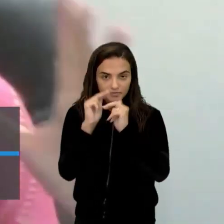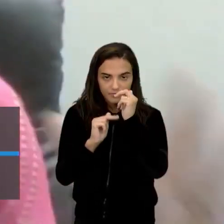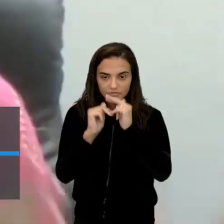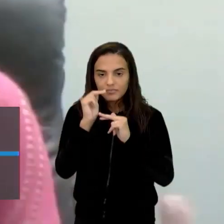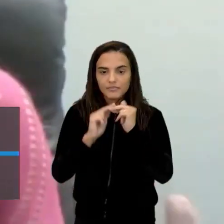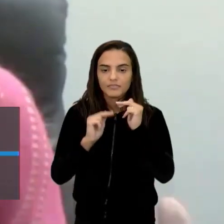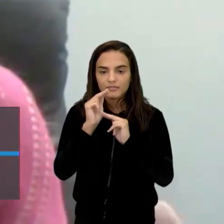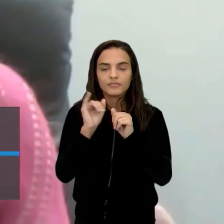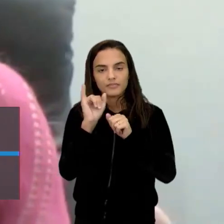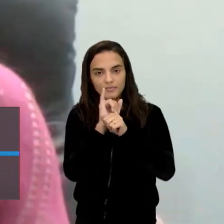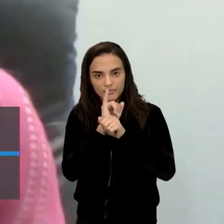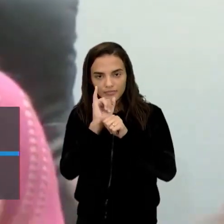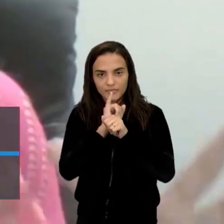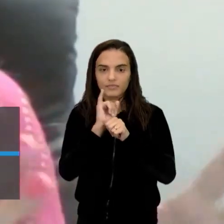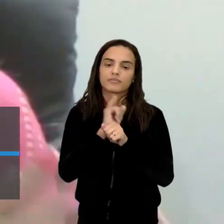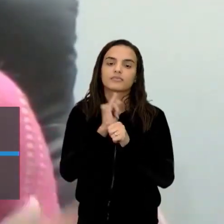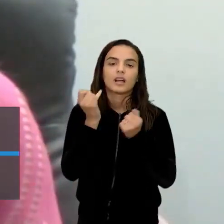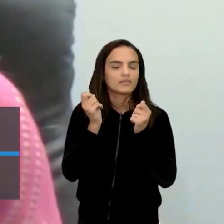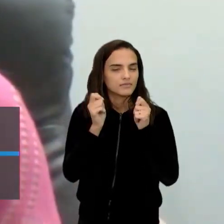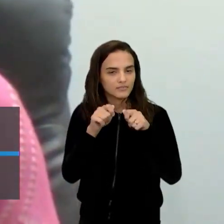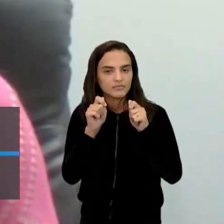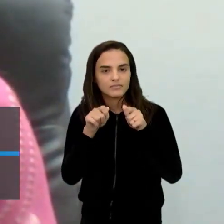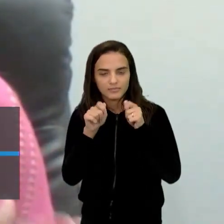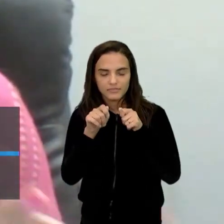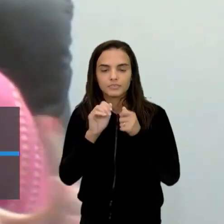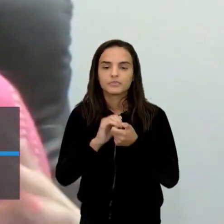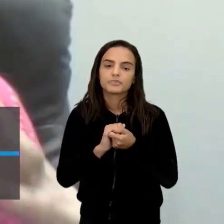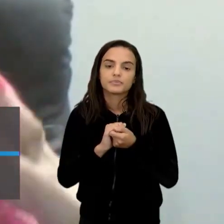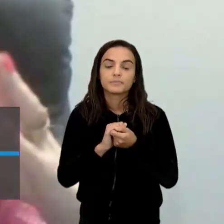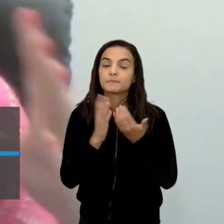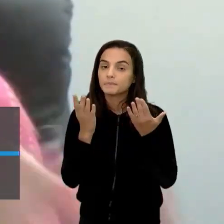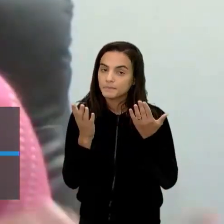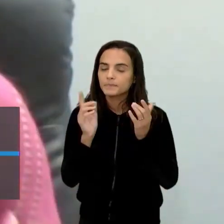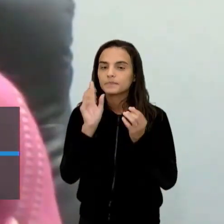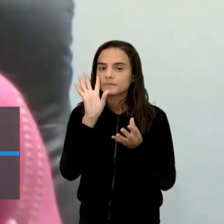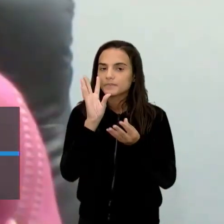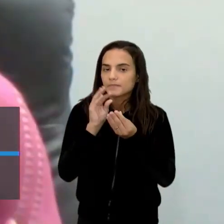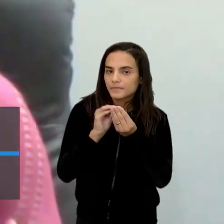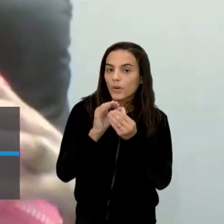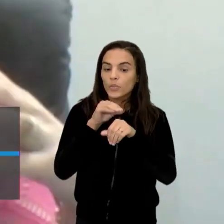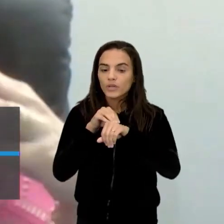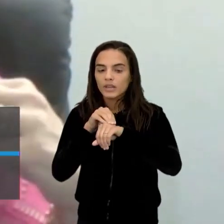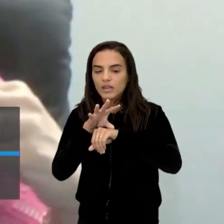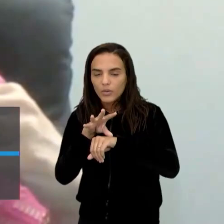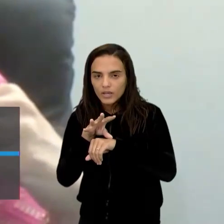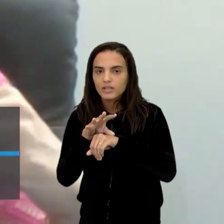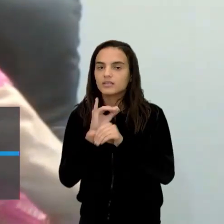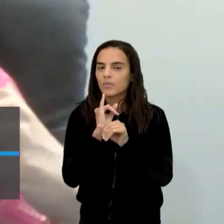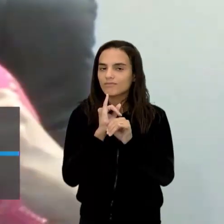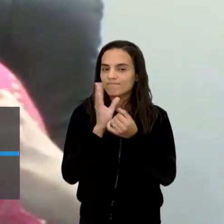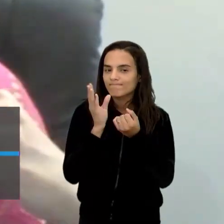todos esses recursos, essas possibilidades de intervenção, são dicas,